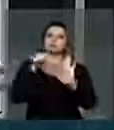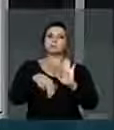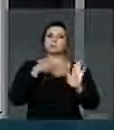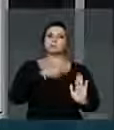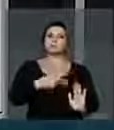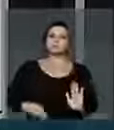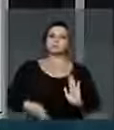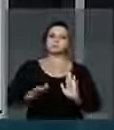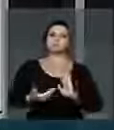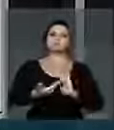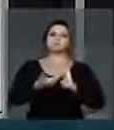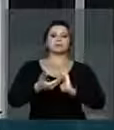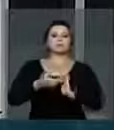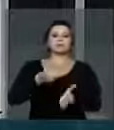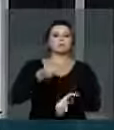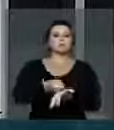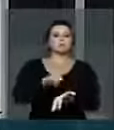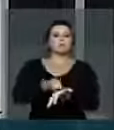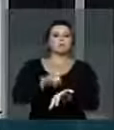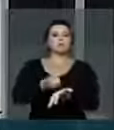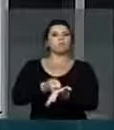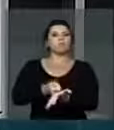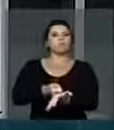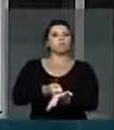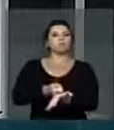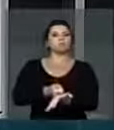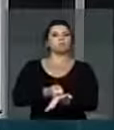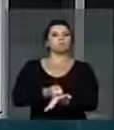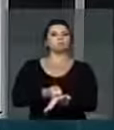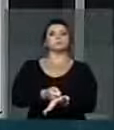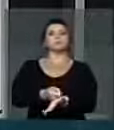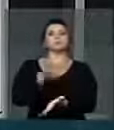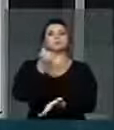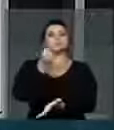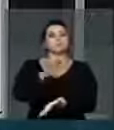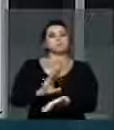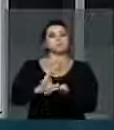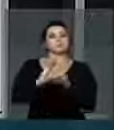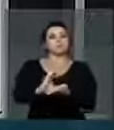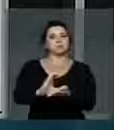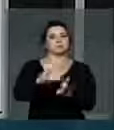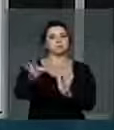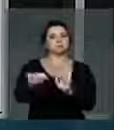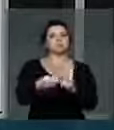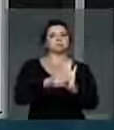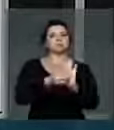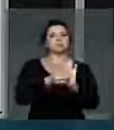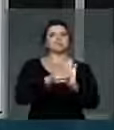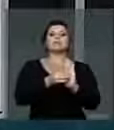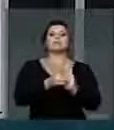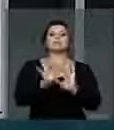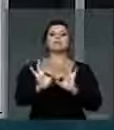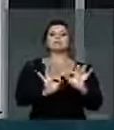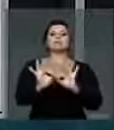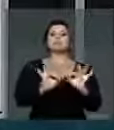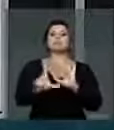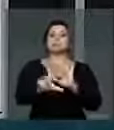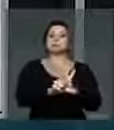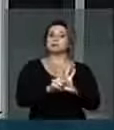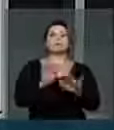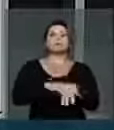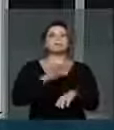tornar impositivo o cumprimento do orçamento para as emendas parlamentares é um grande